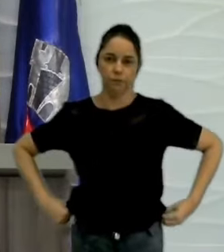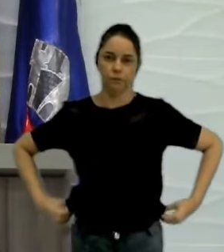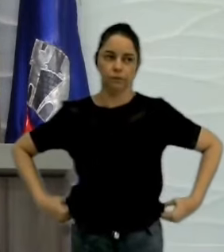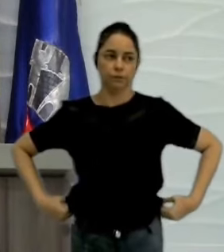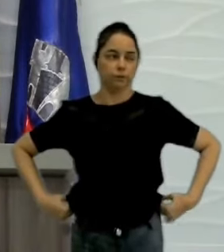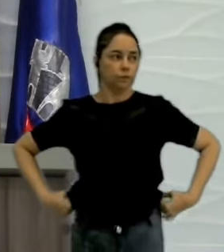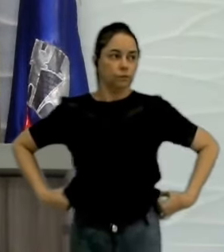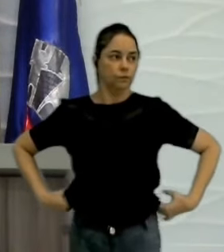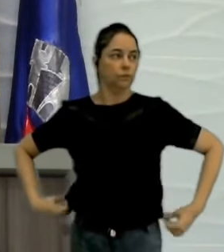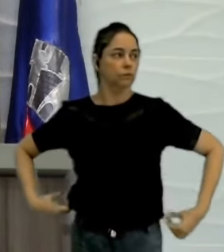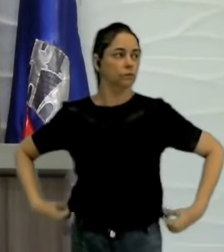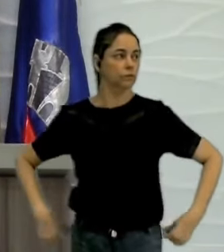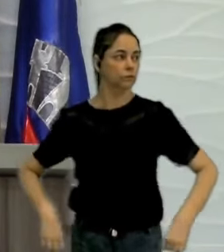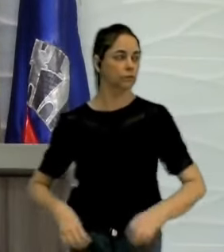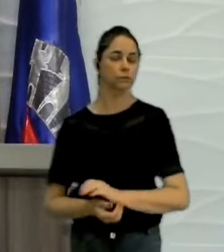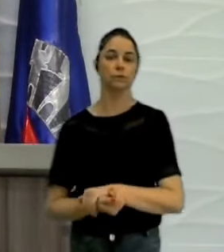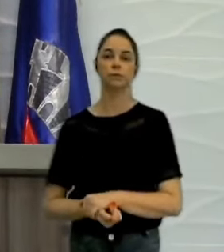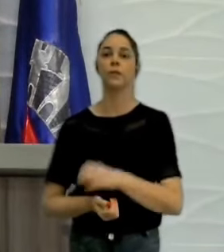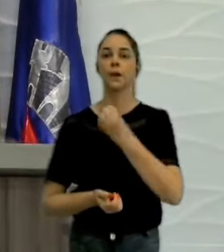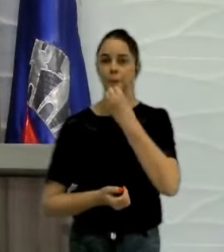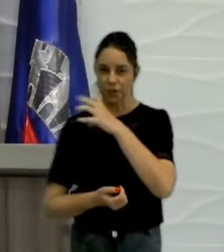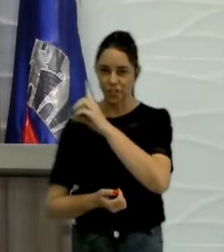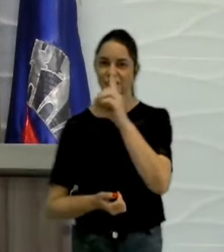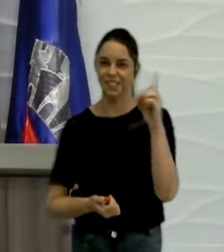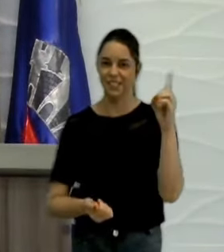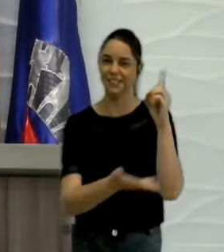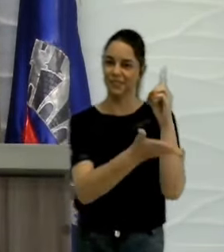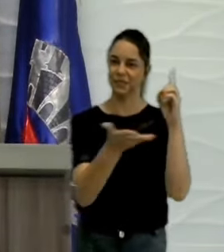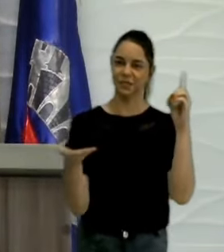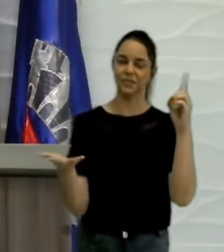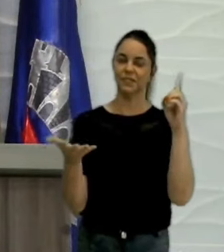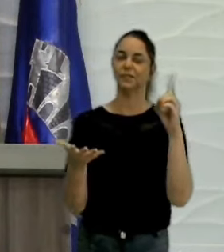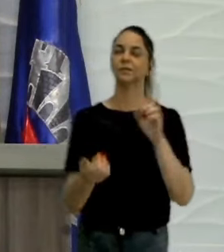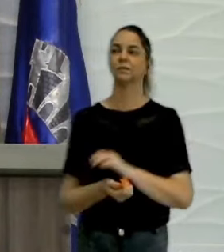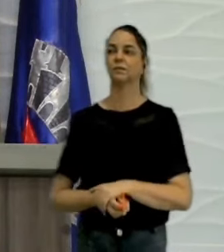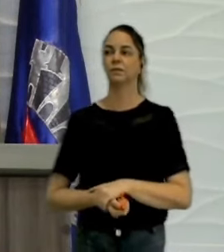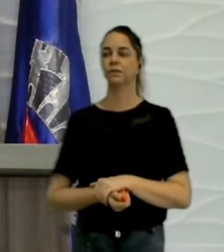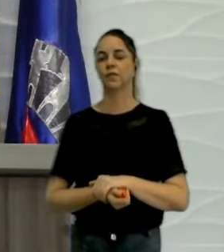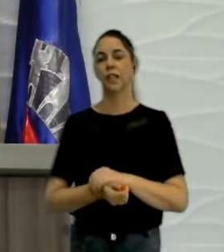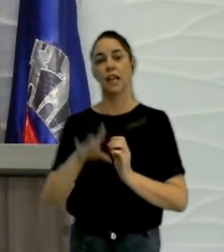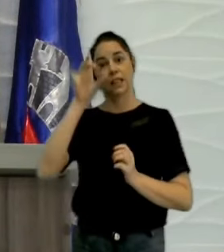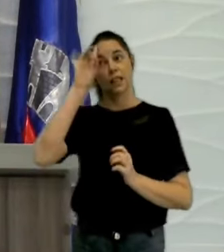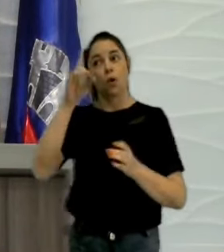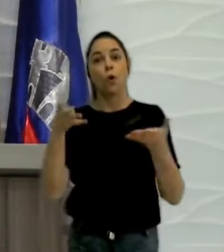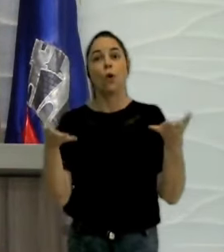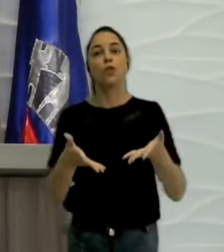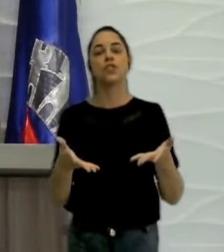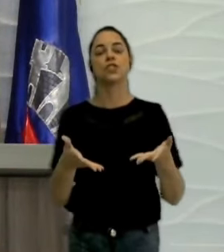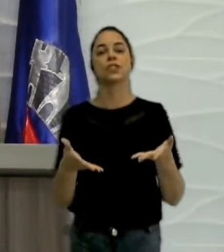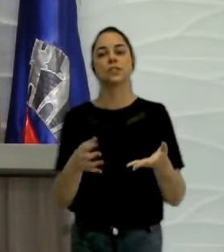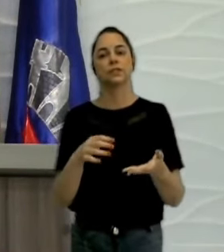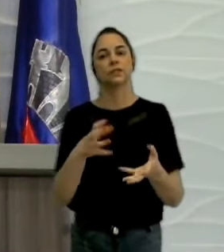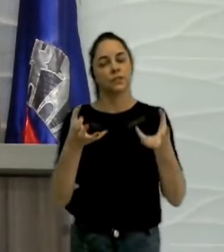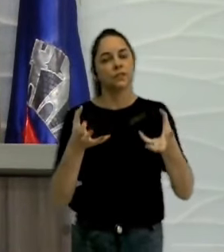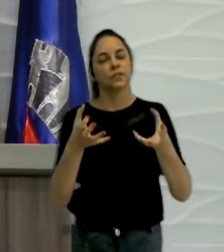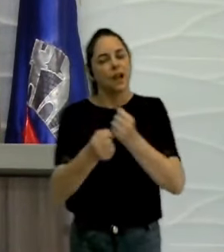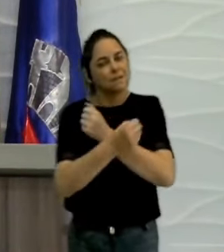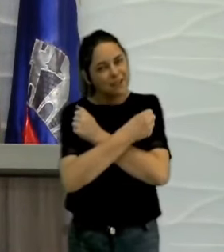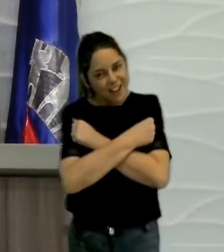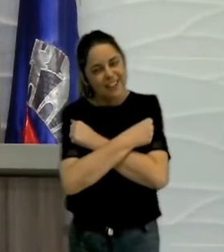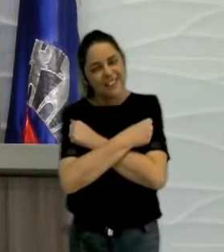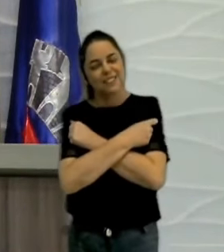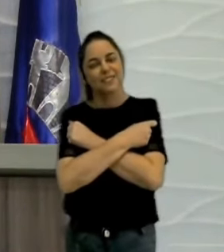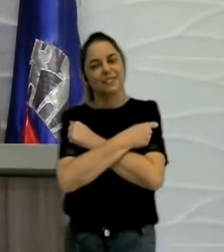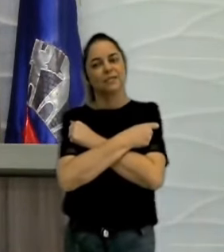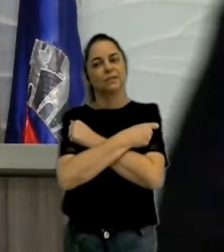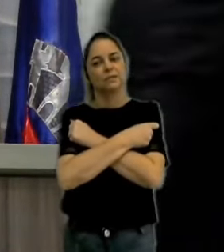Quero dar um bom dia a todos. No dia de hoje, quero mandar um grande